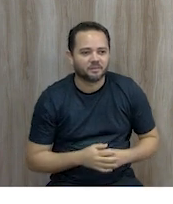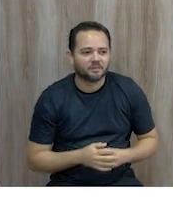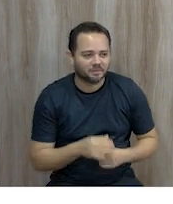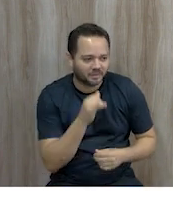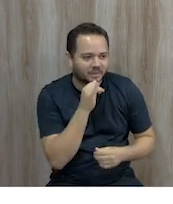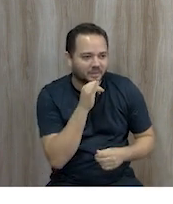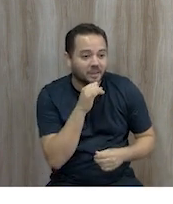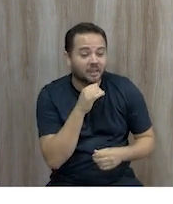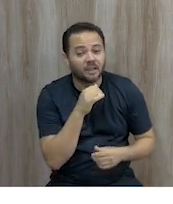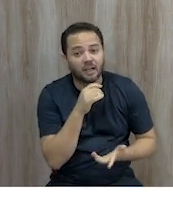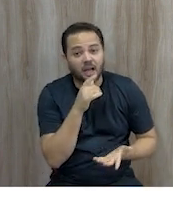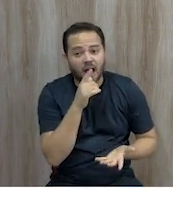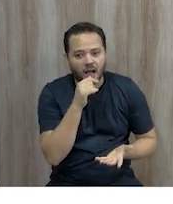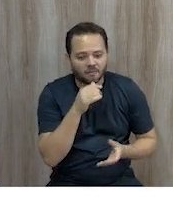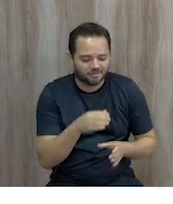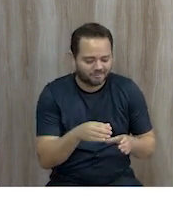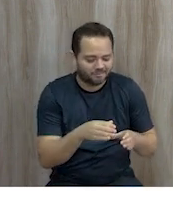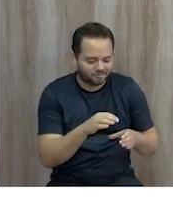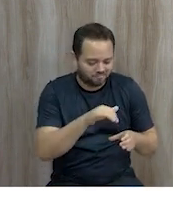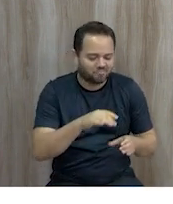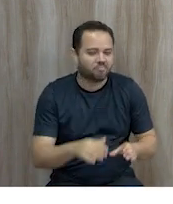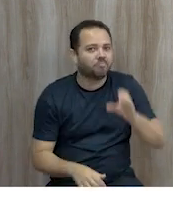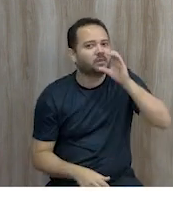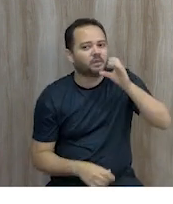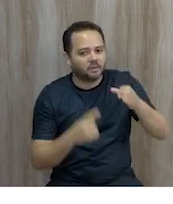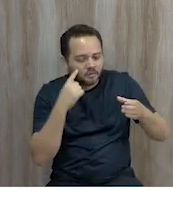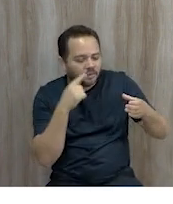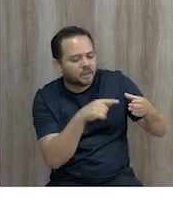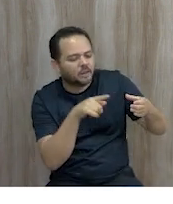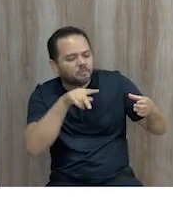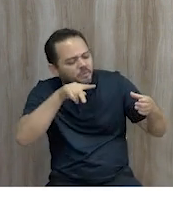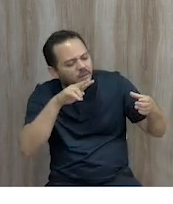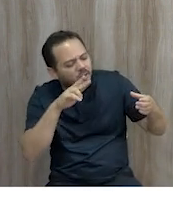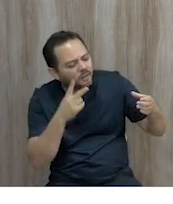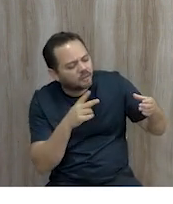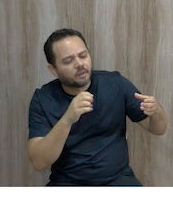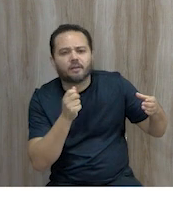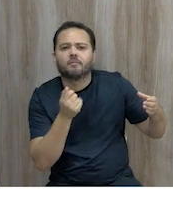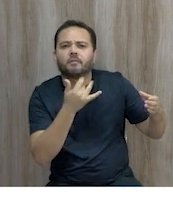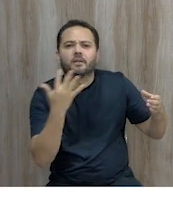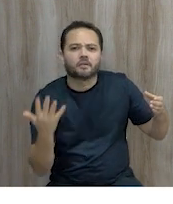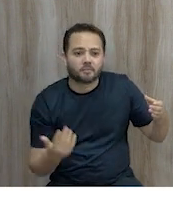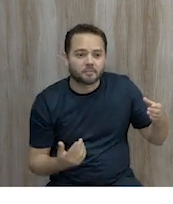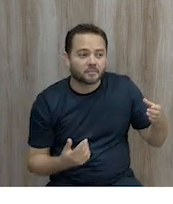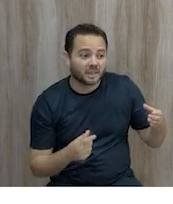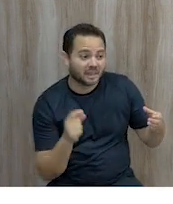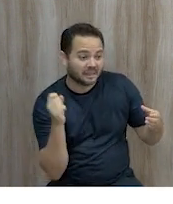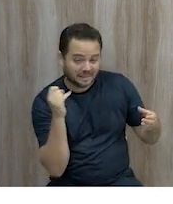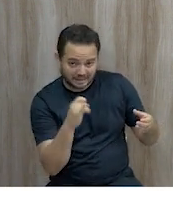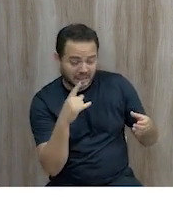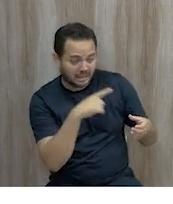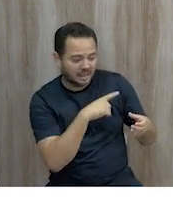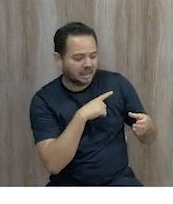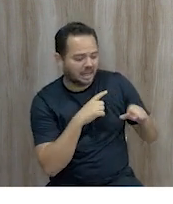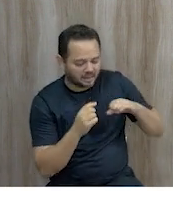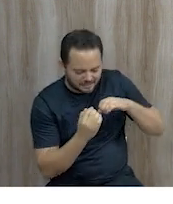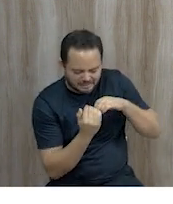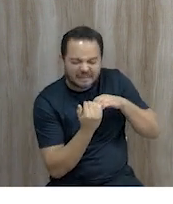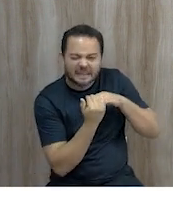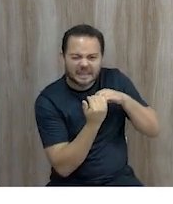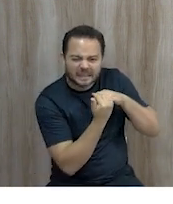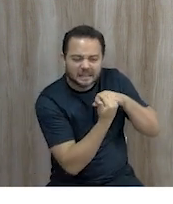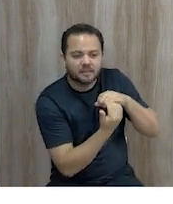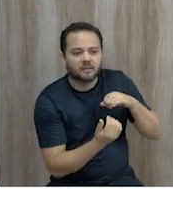tem um pH de 5,5. Isso quer dizer, meu paciente com recessão gengival, que não